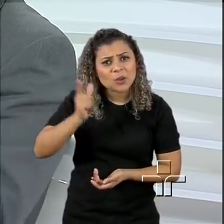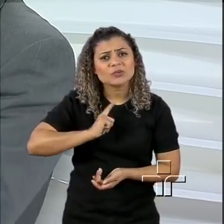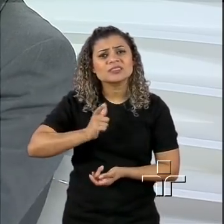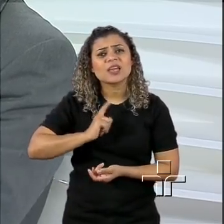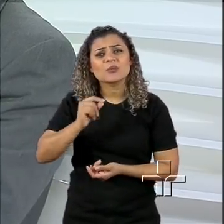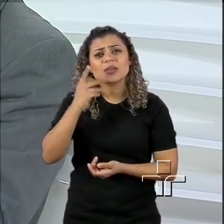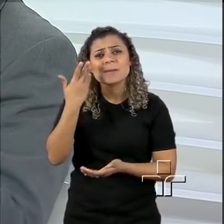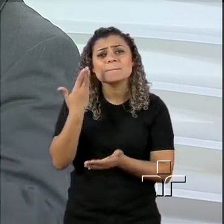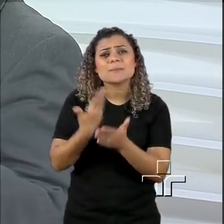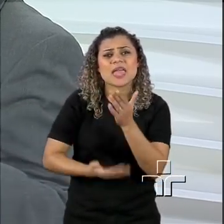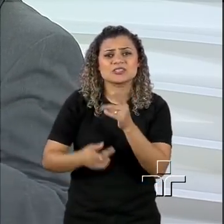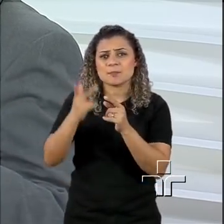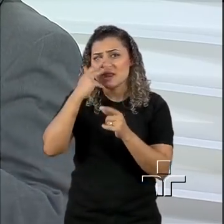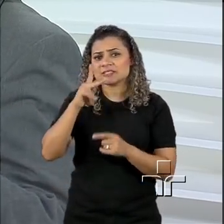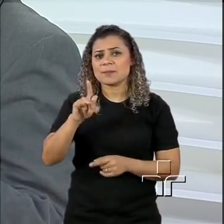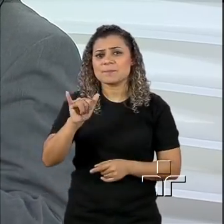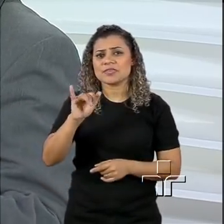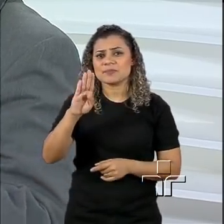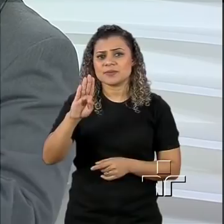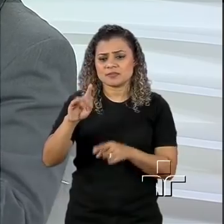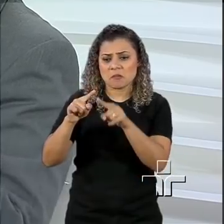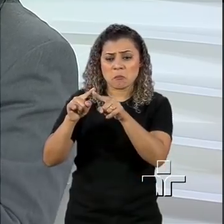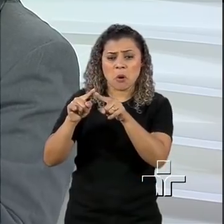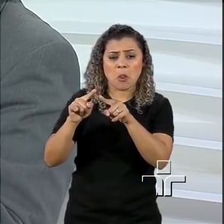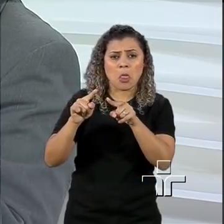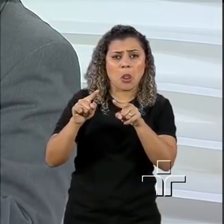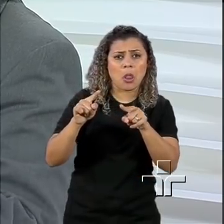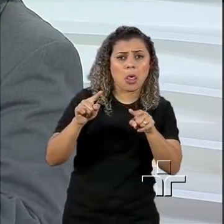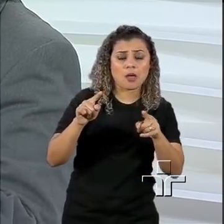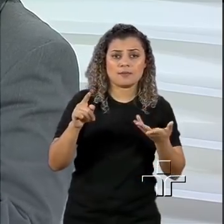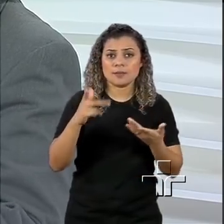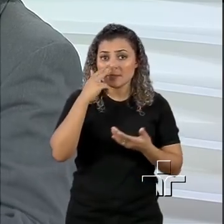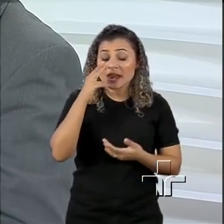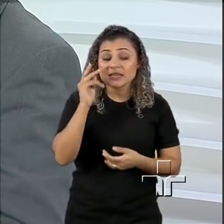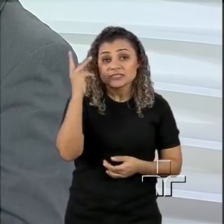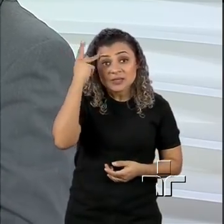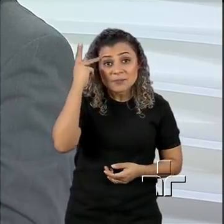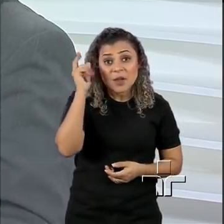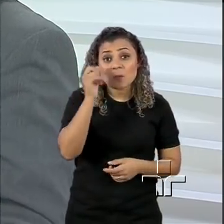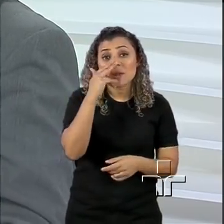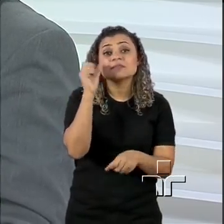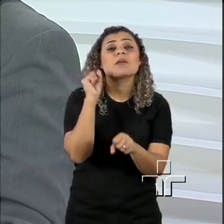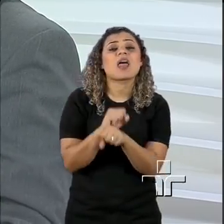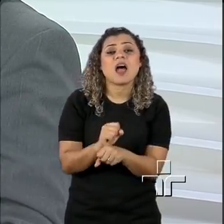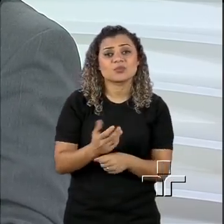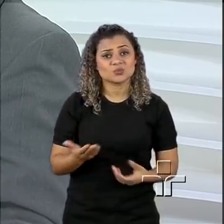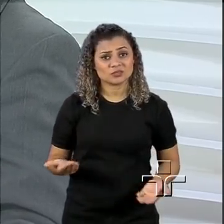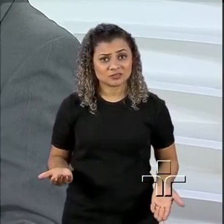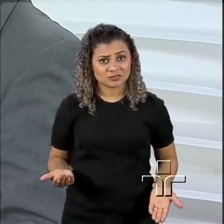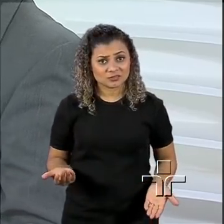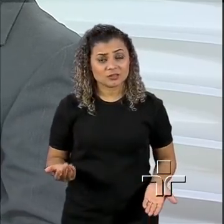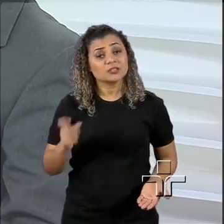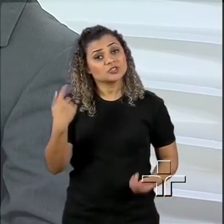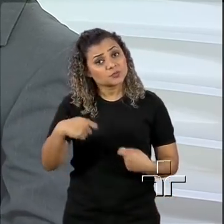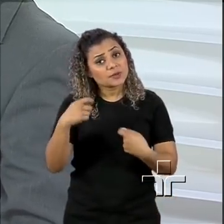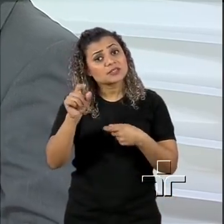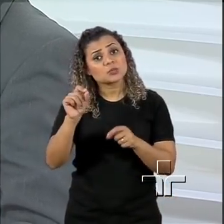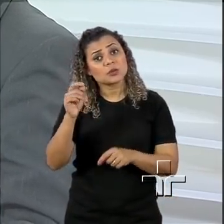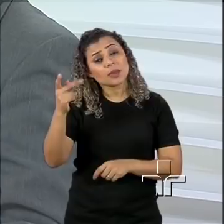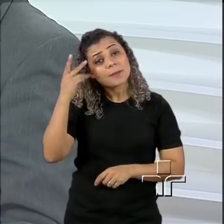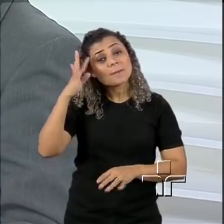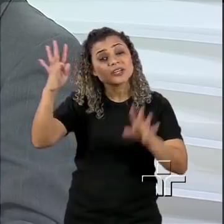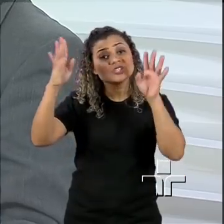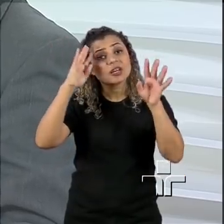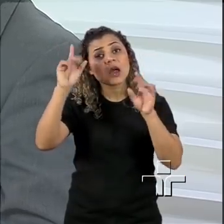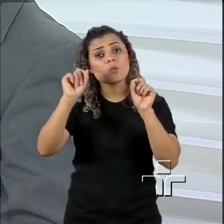participação no PIB brasileiro. Ou seja, é um Estado paralisado hoje. Nós temos capacidade de pensar o Estado de São Paulo de forma muito mais pujante para